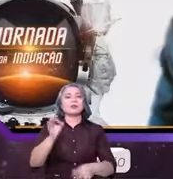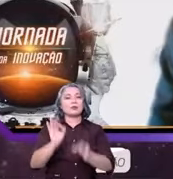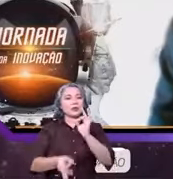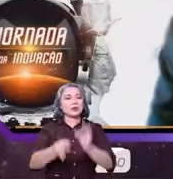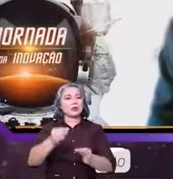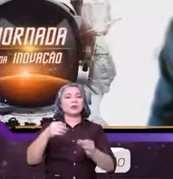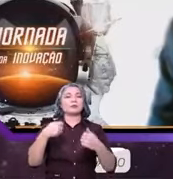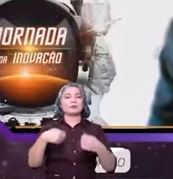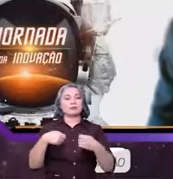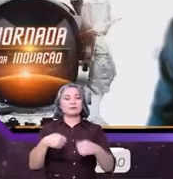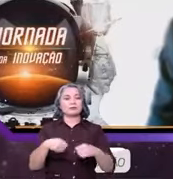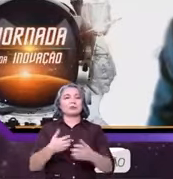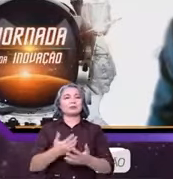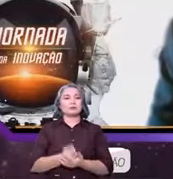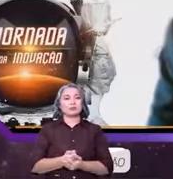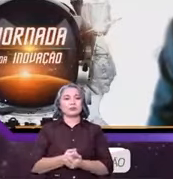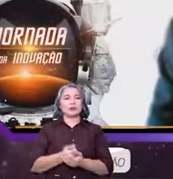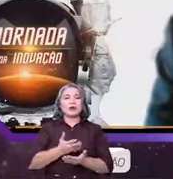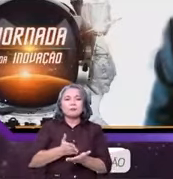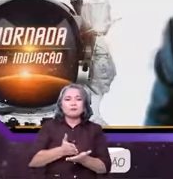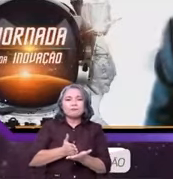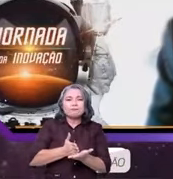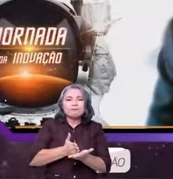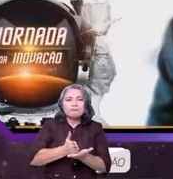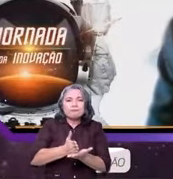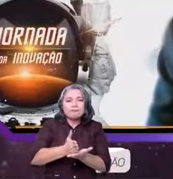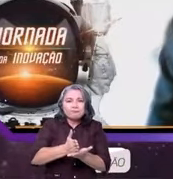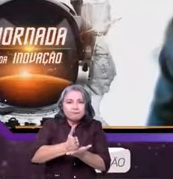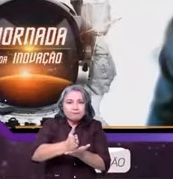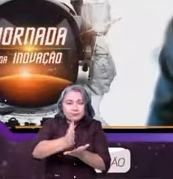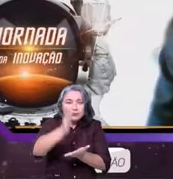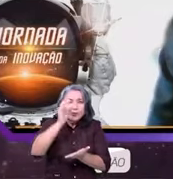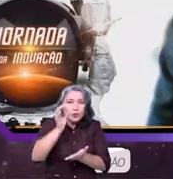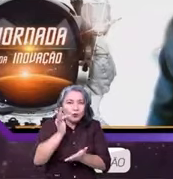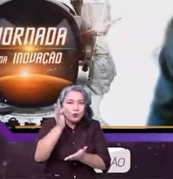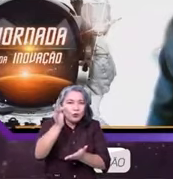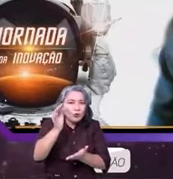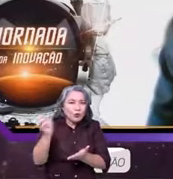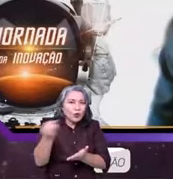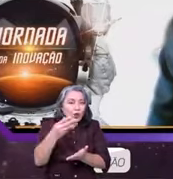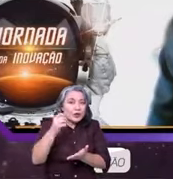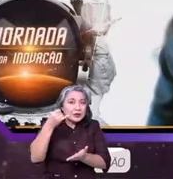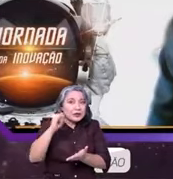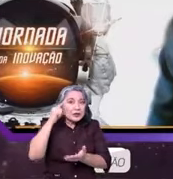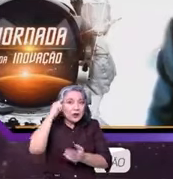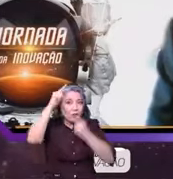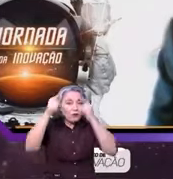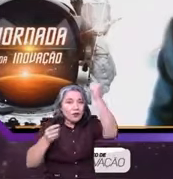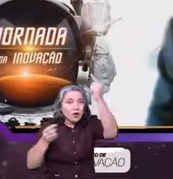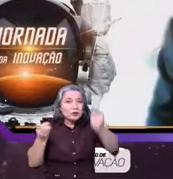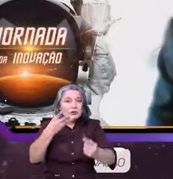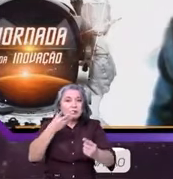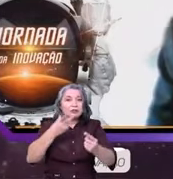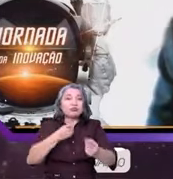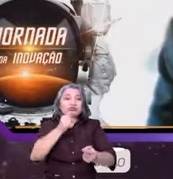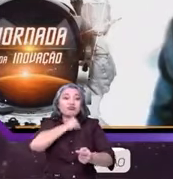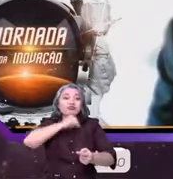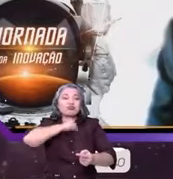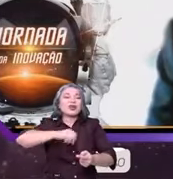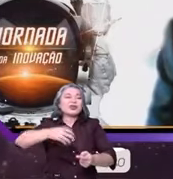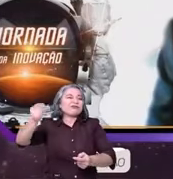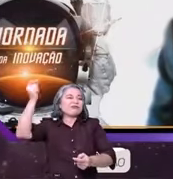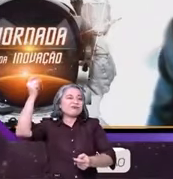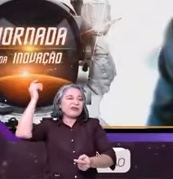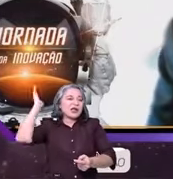precisa avançar uma inovação. Quem não se reinventa se obsoleta, e se o